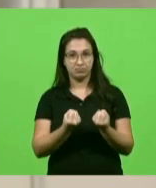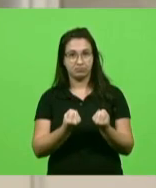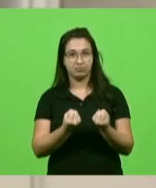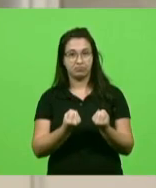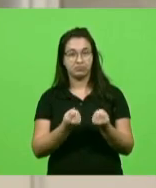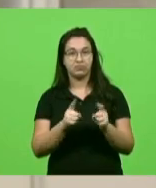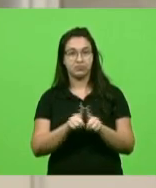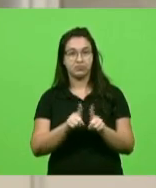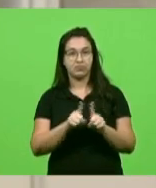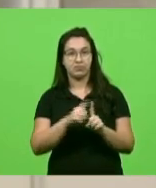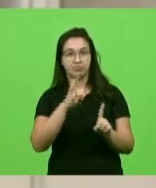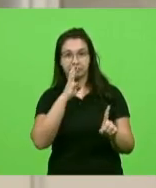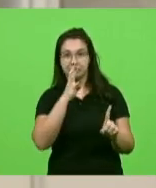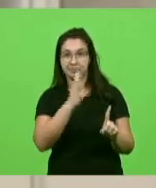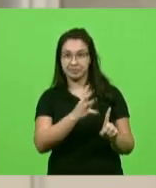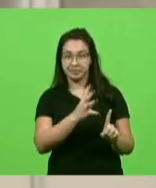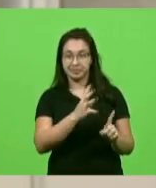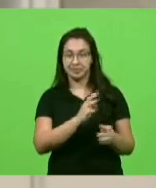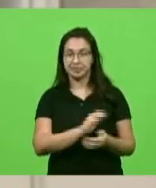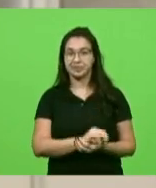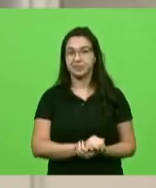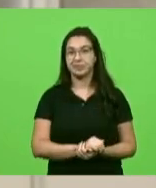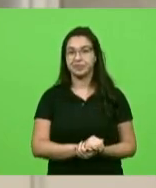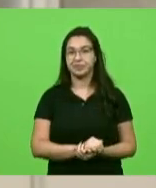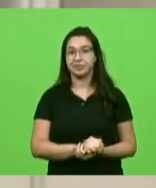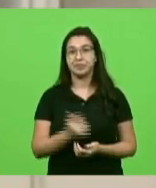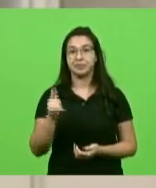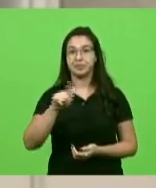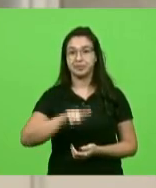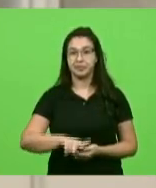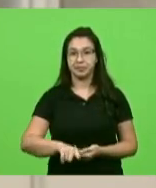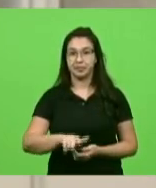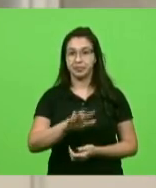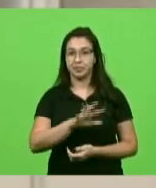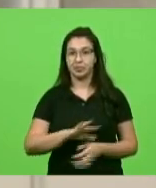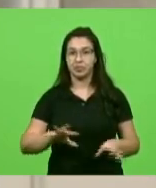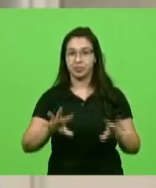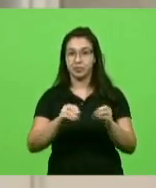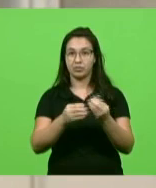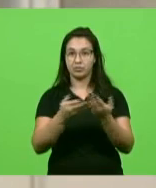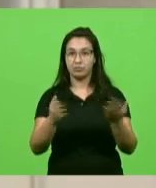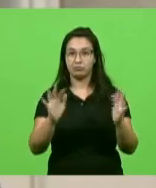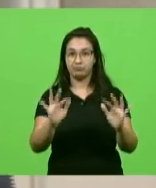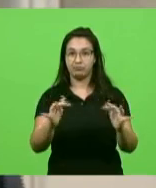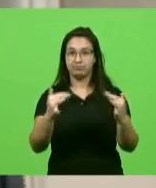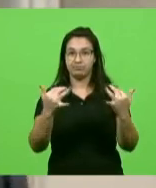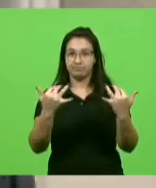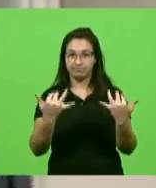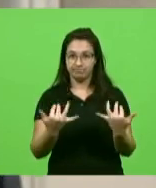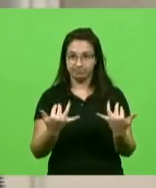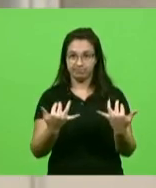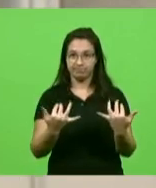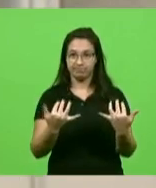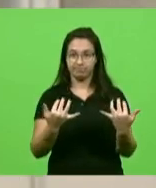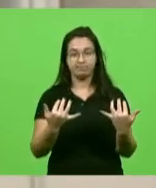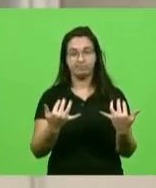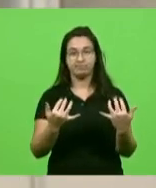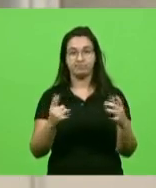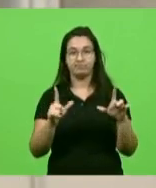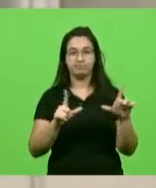ação e na defesa bem como aqueles que comparecem nesta solenidade